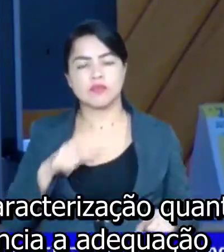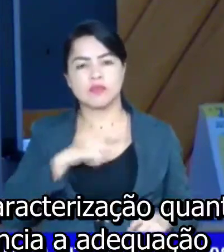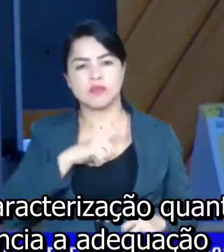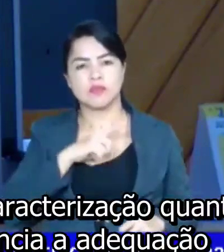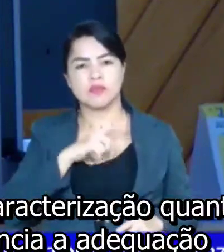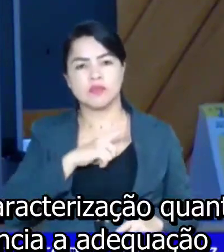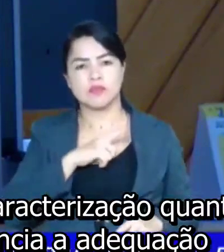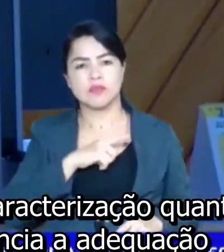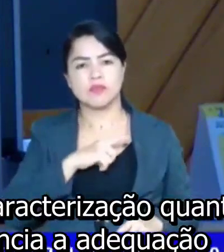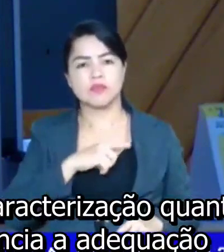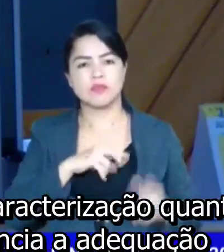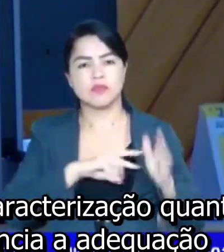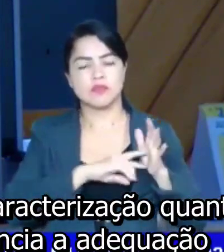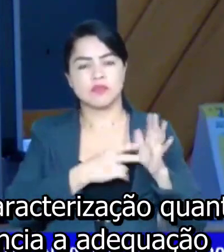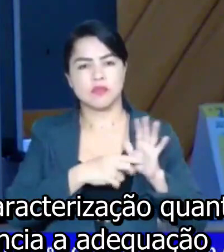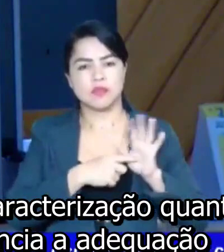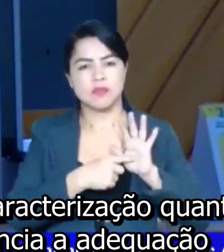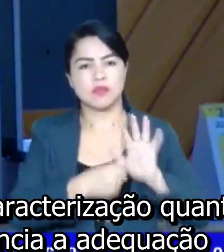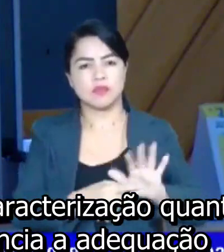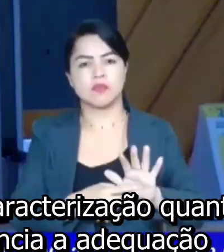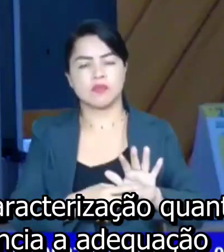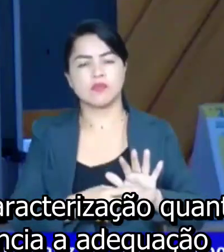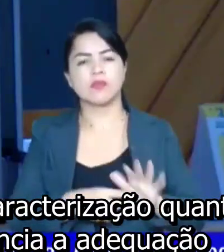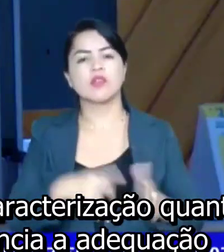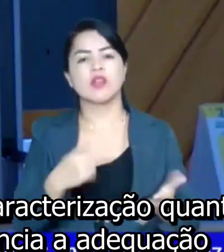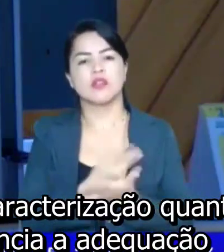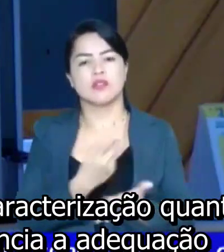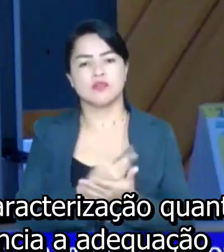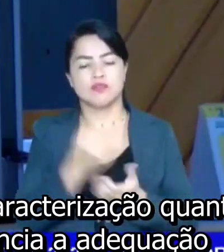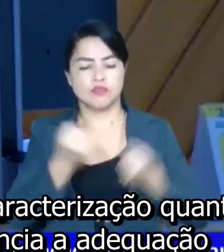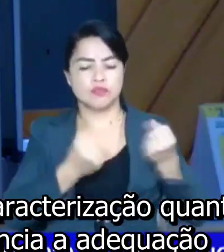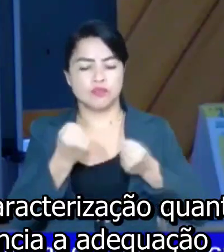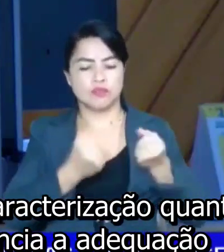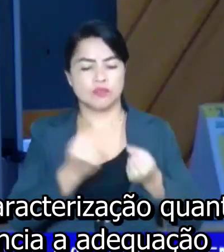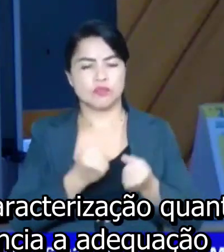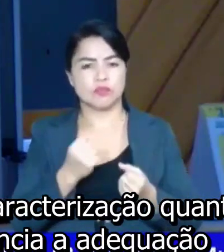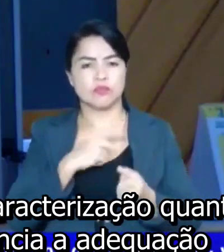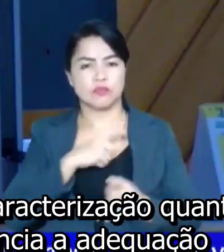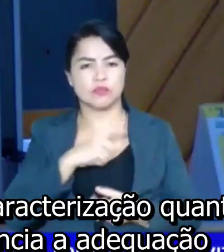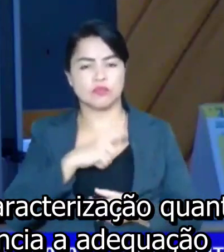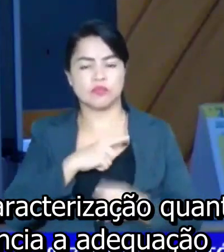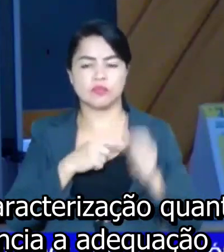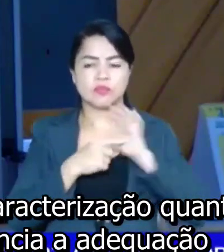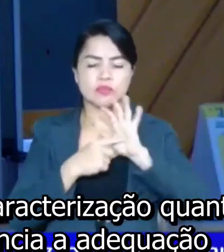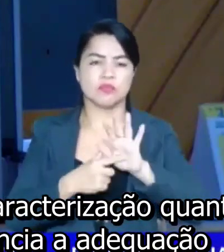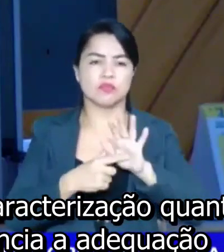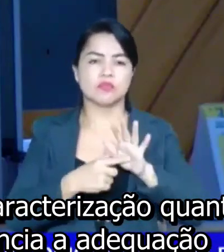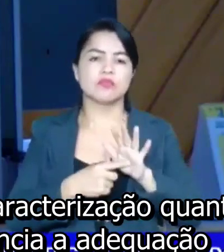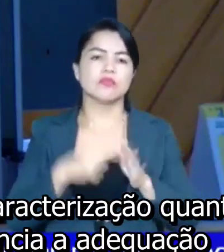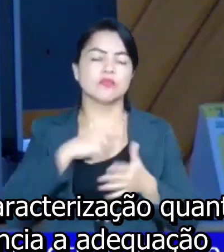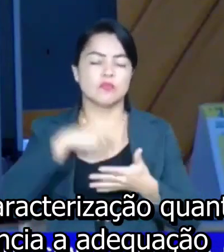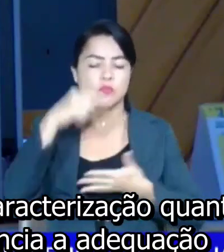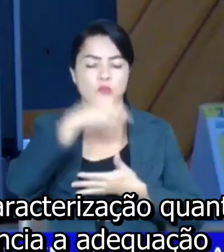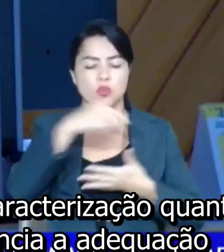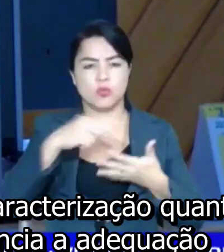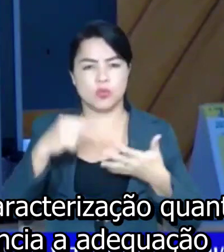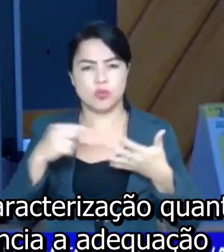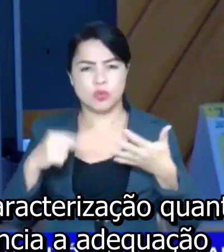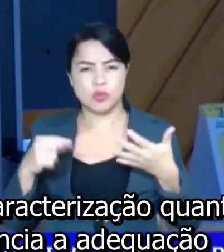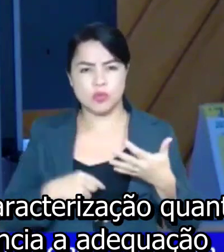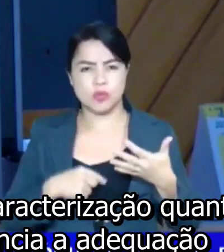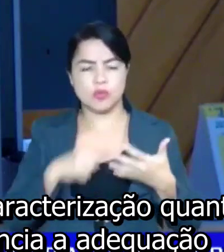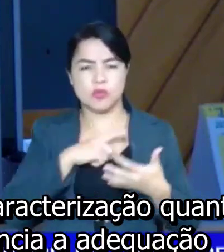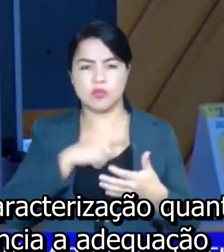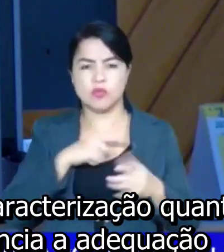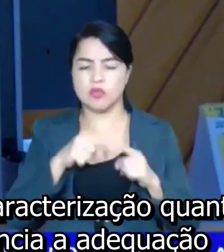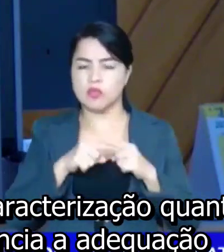que fique caracterizado o transporte irregular, basta para a caracterização quanto ao elemento subjetivo do crime,